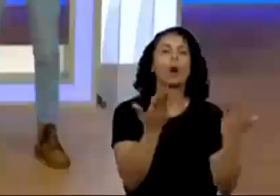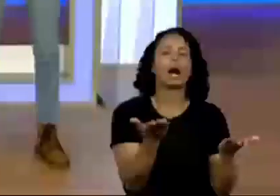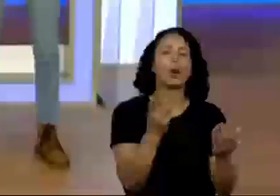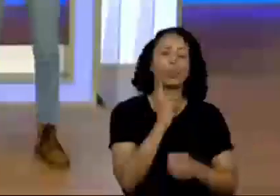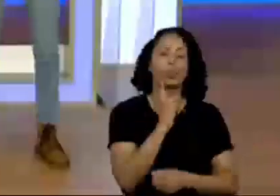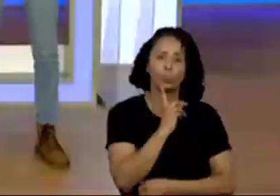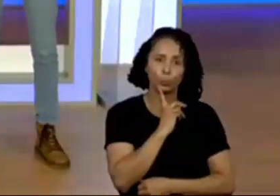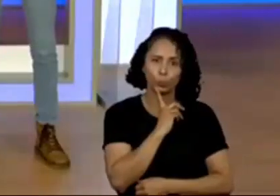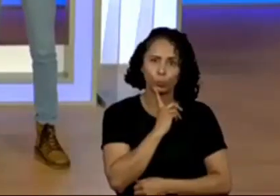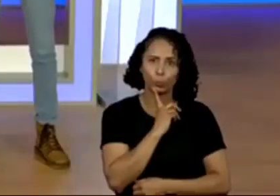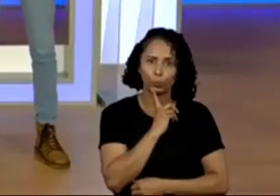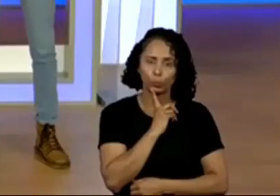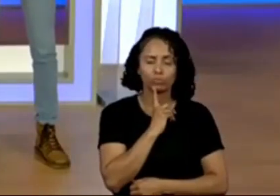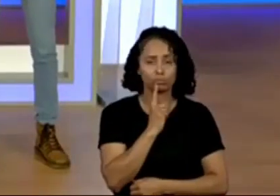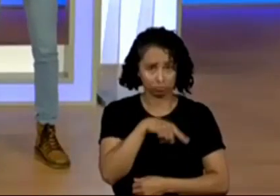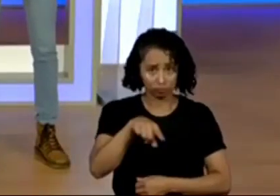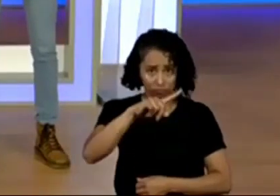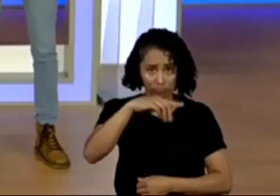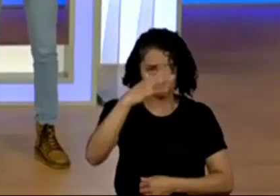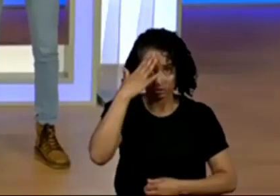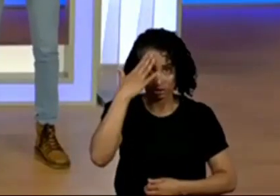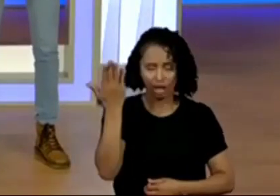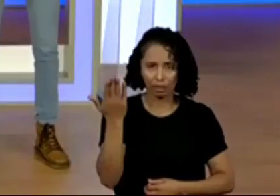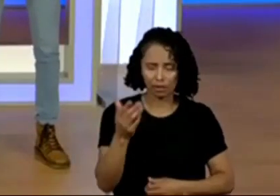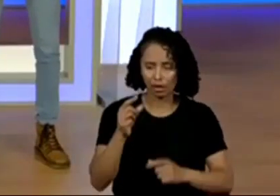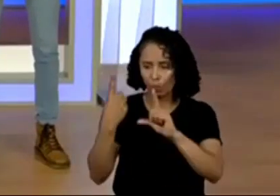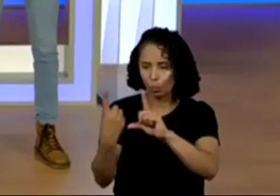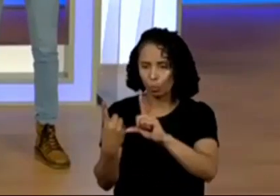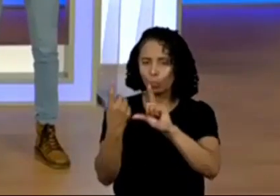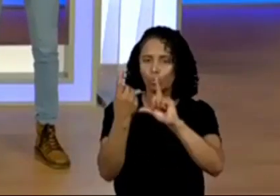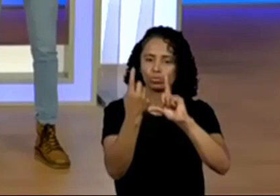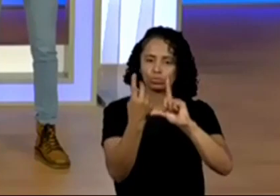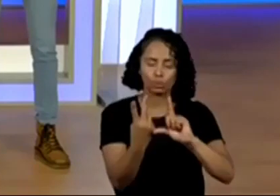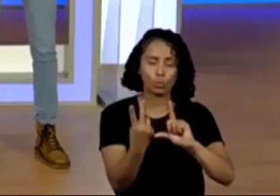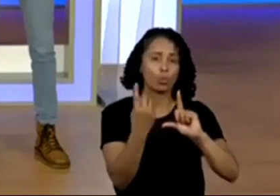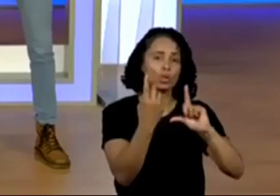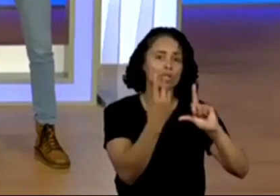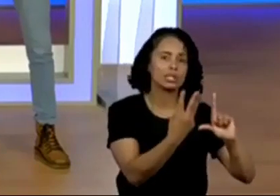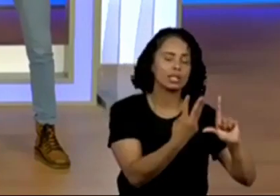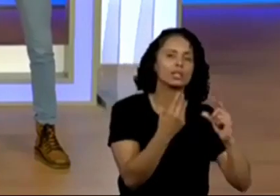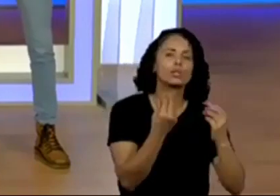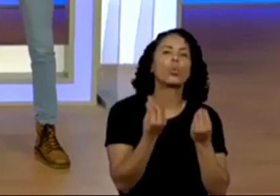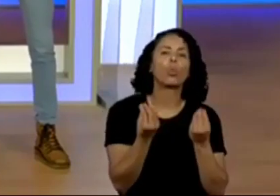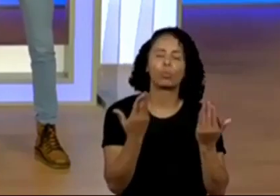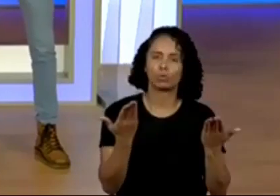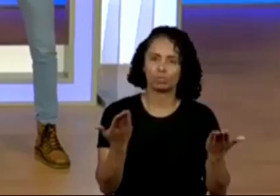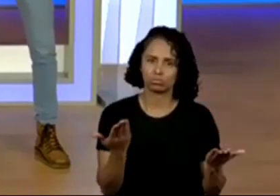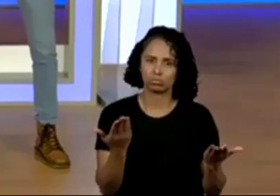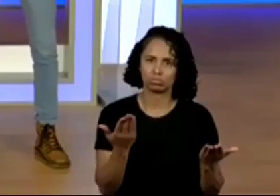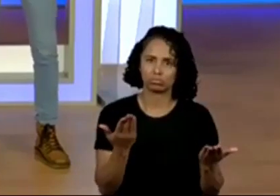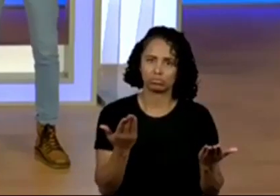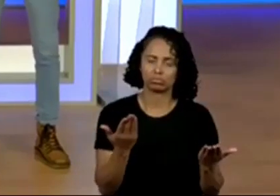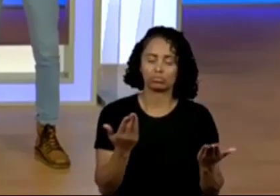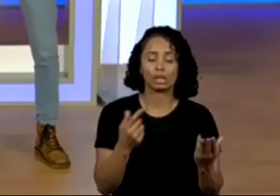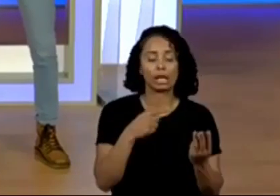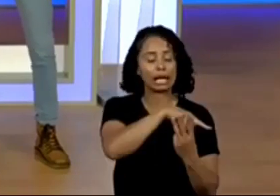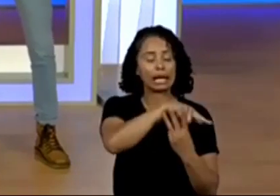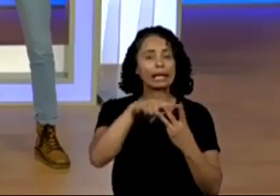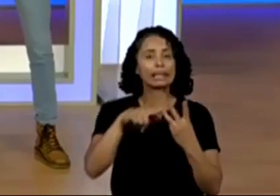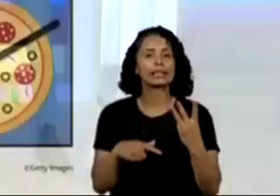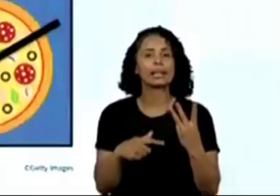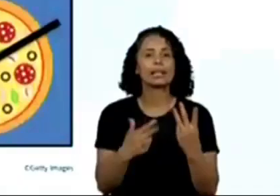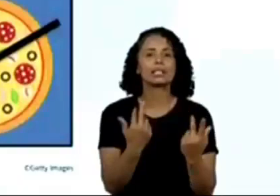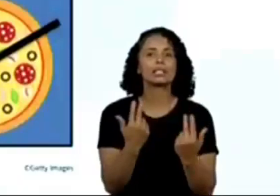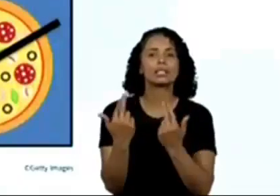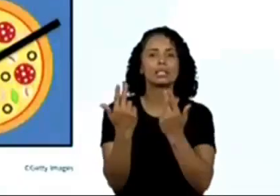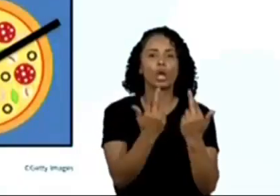o formato para dividir a pizza em 3 partes iguais? Tem o primeiro formato, professor Jonas, que